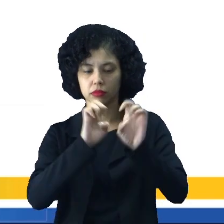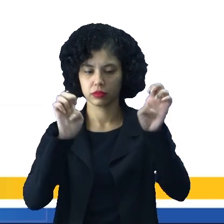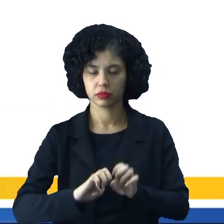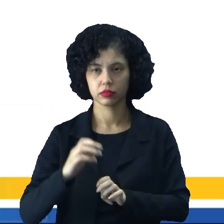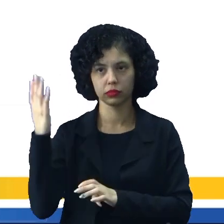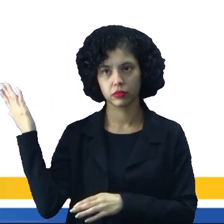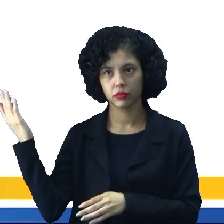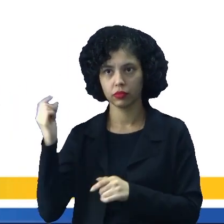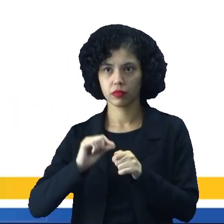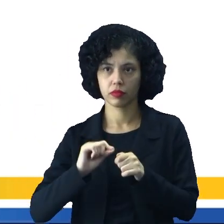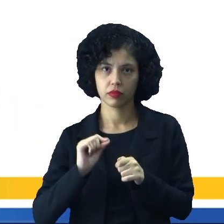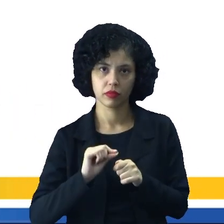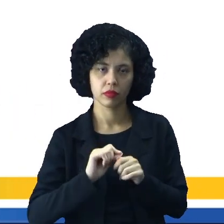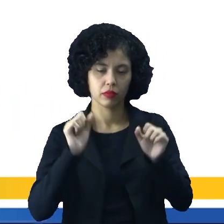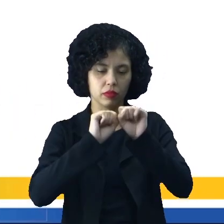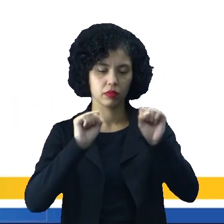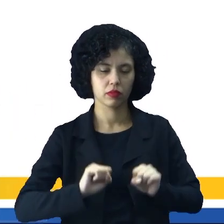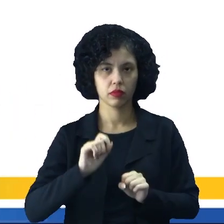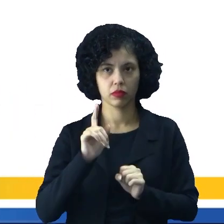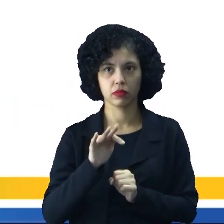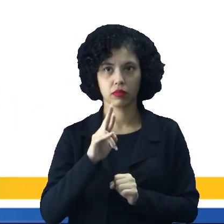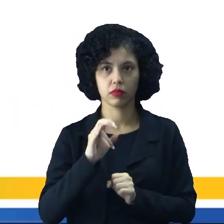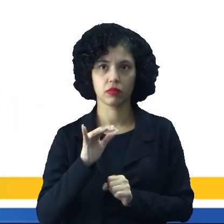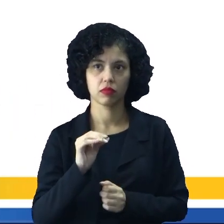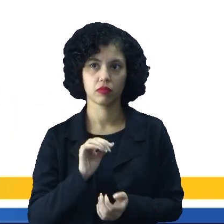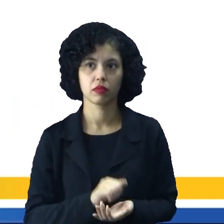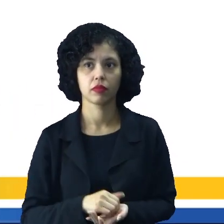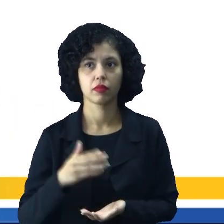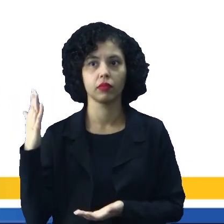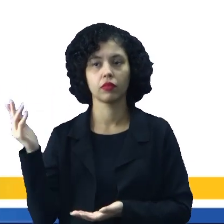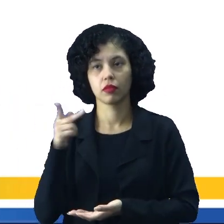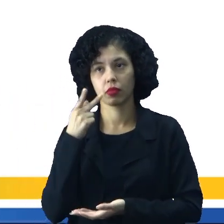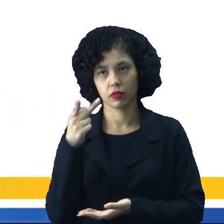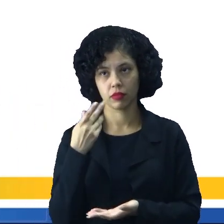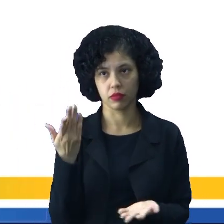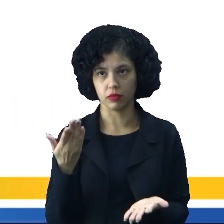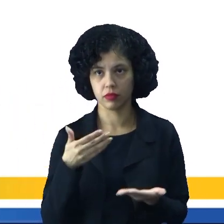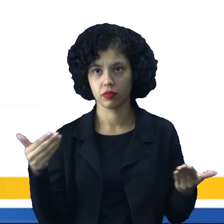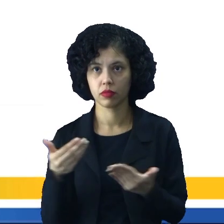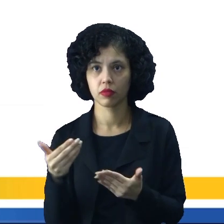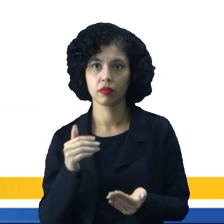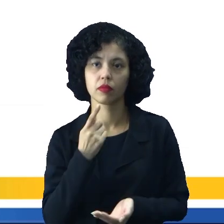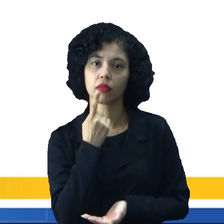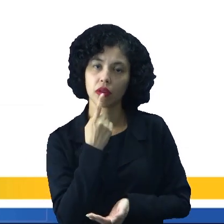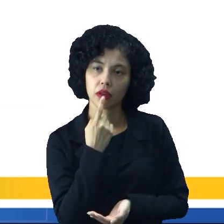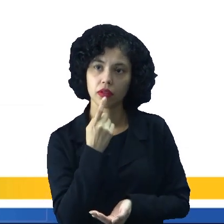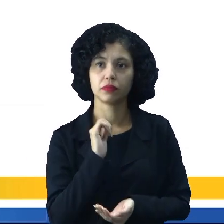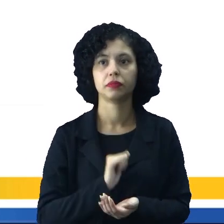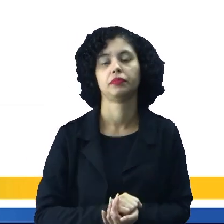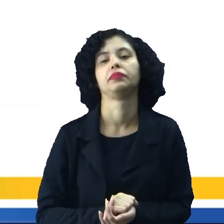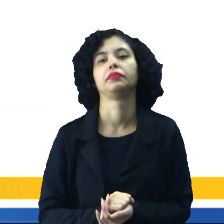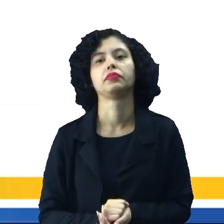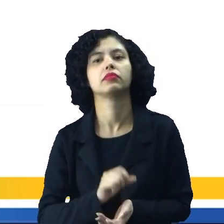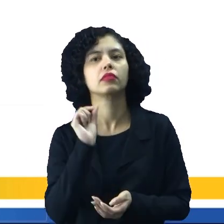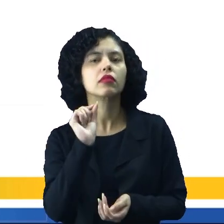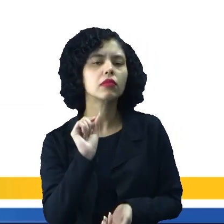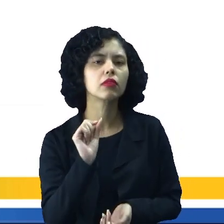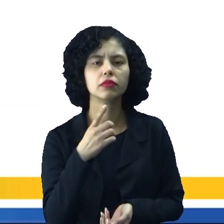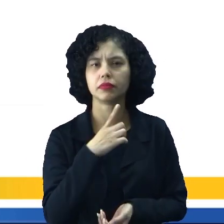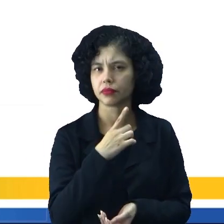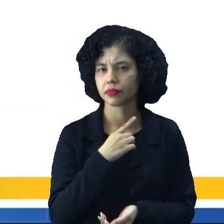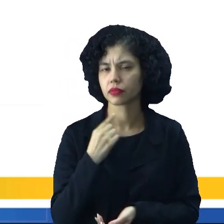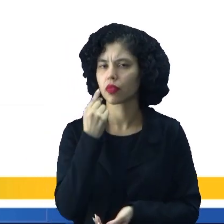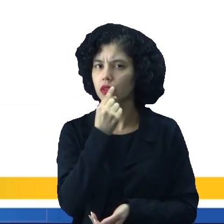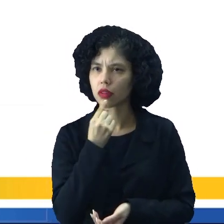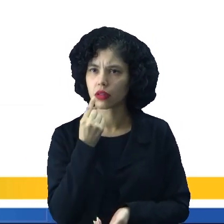estrutura formando o sistema digestório. Vamos começar primeiro falando da boca. E aí, o que nós temos